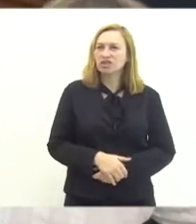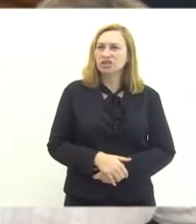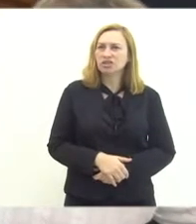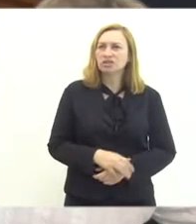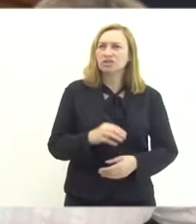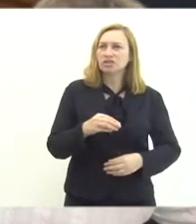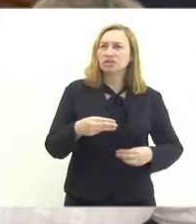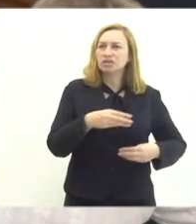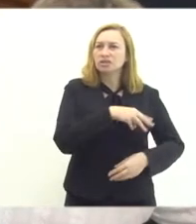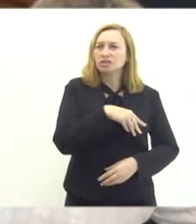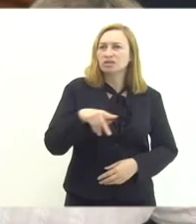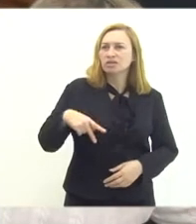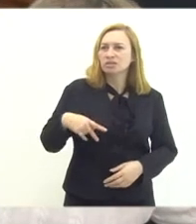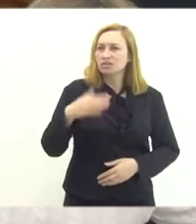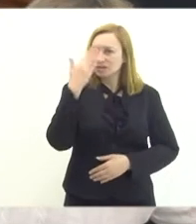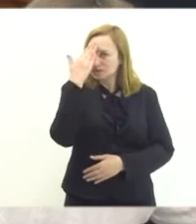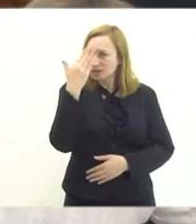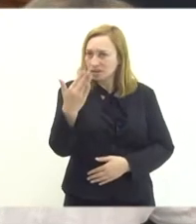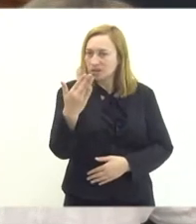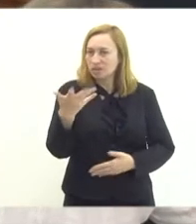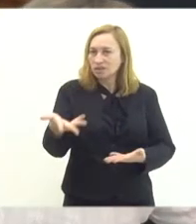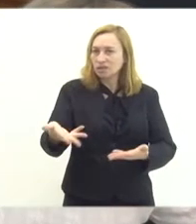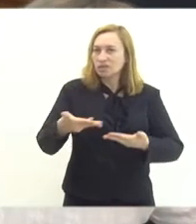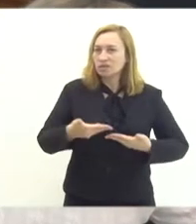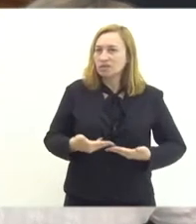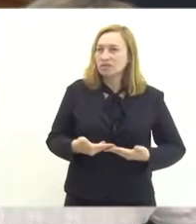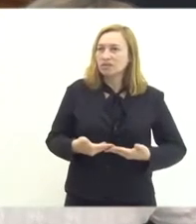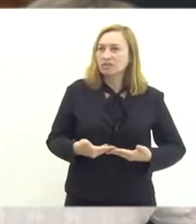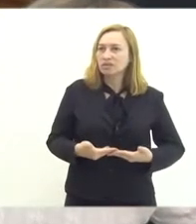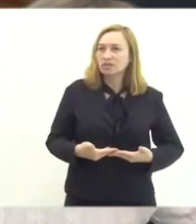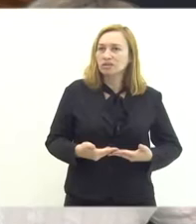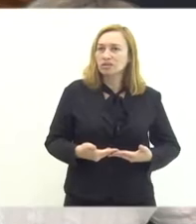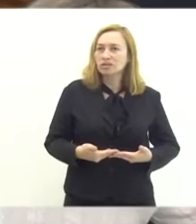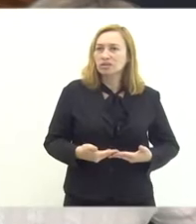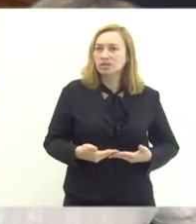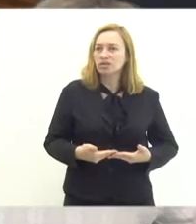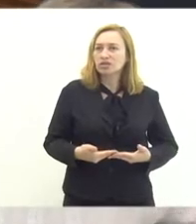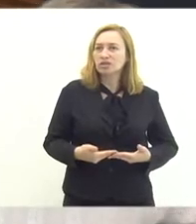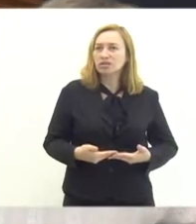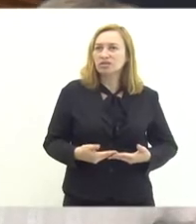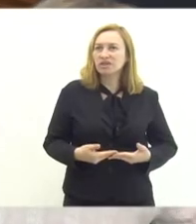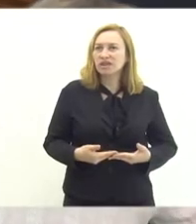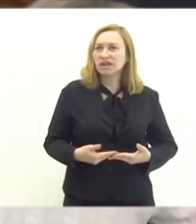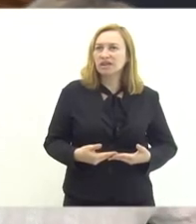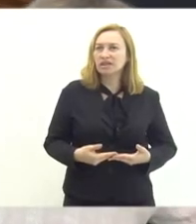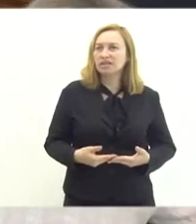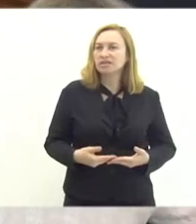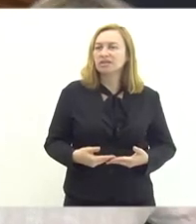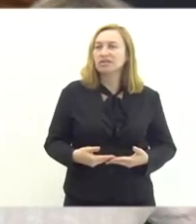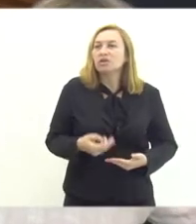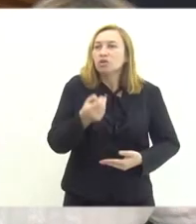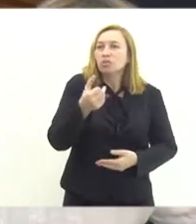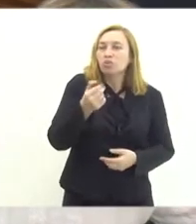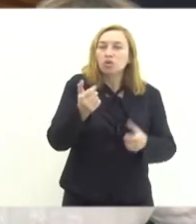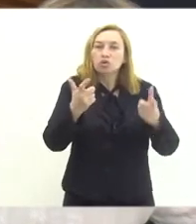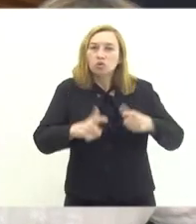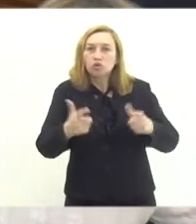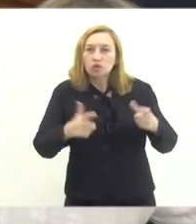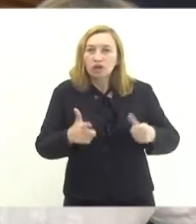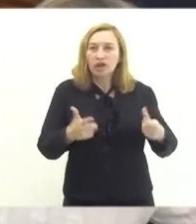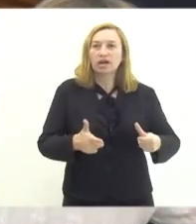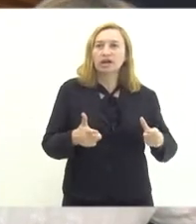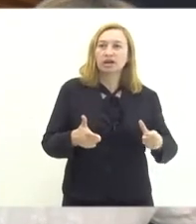ministério público é que agradece o convite Eu gostaria de falar um pouco da do local que